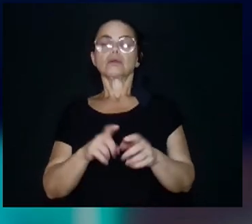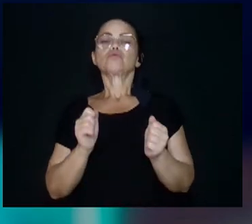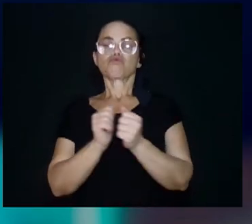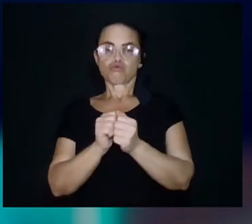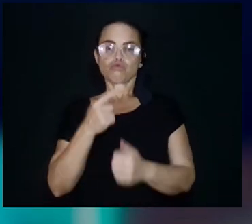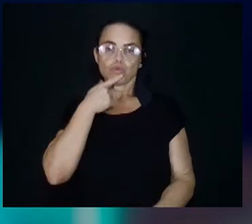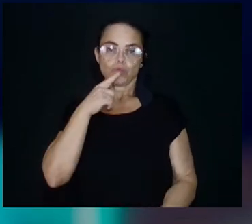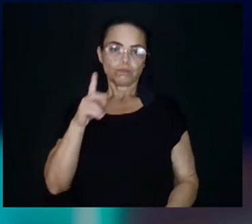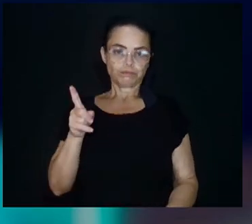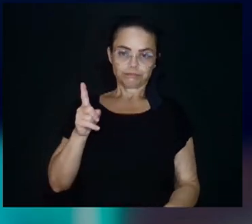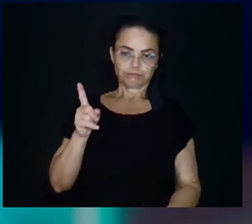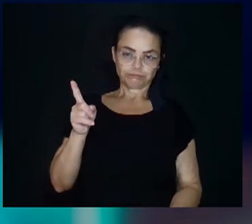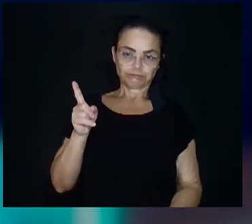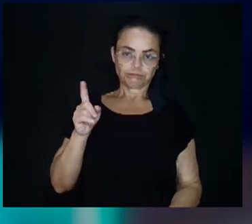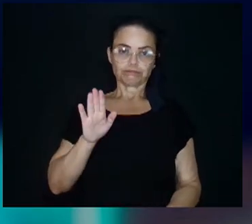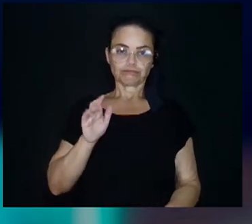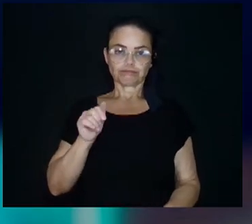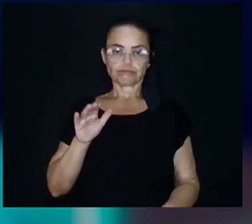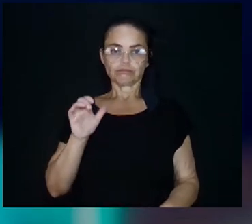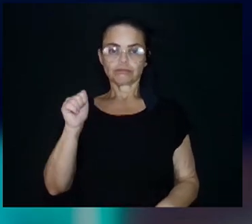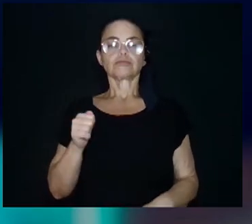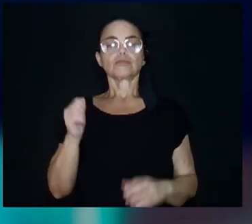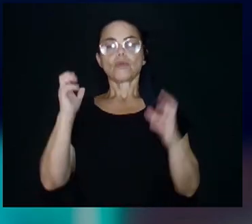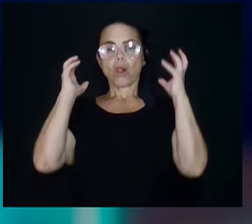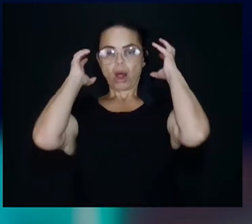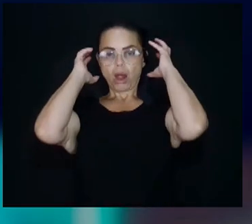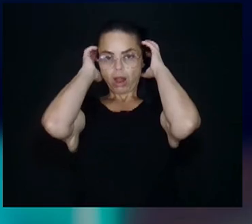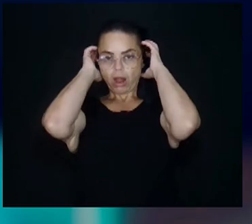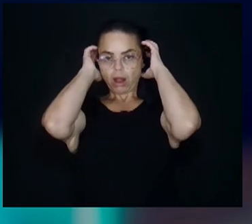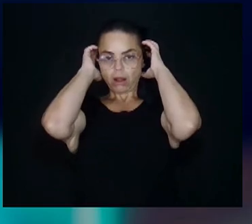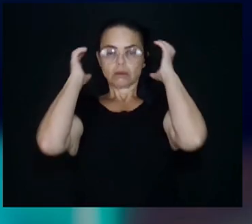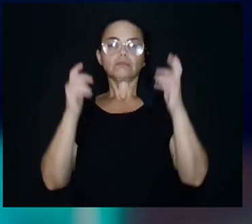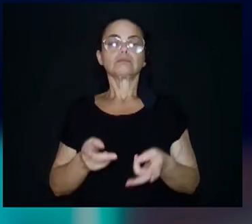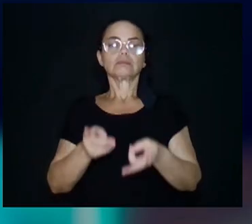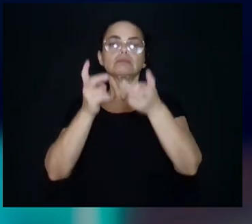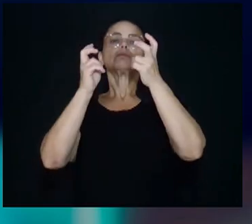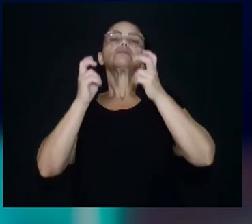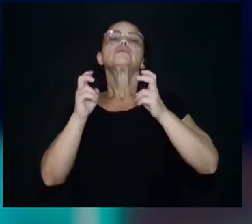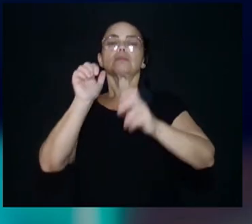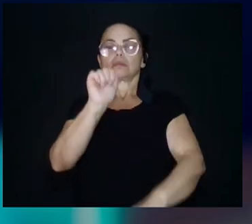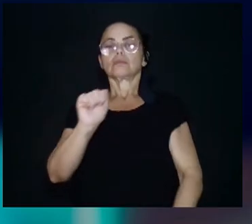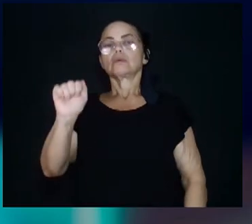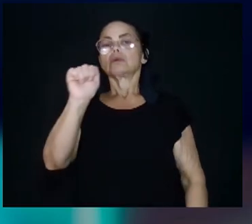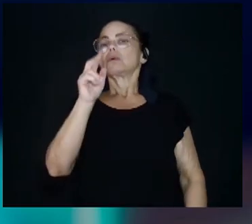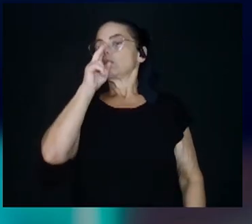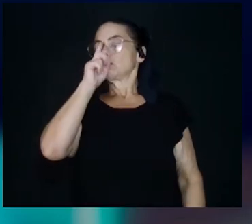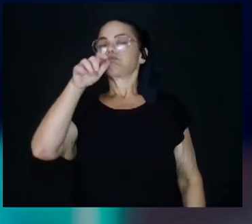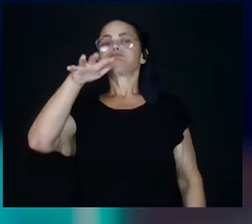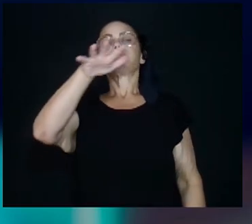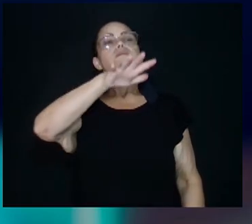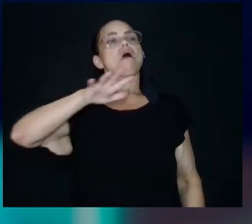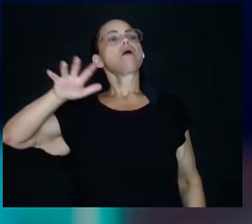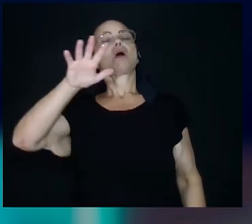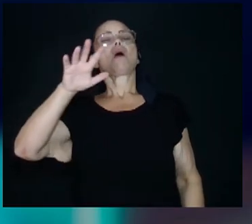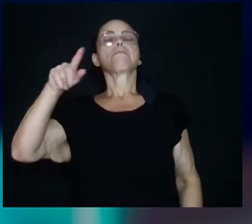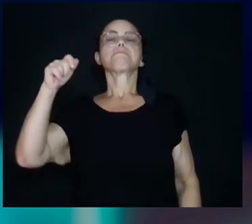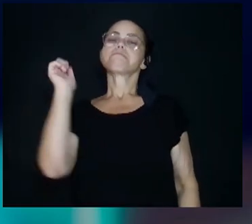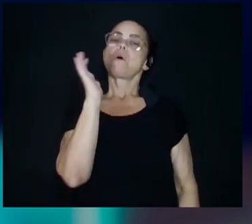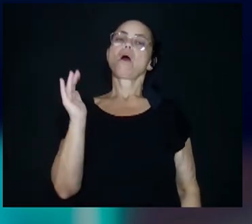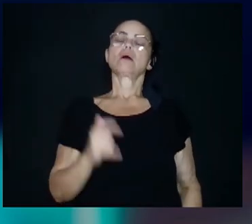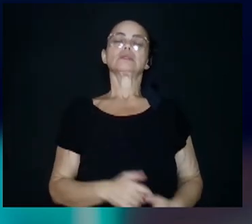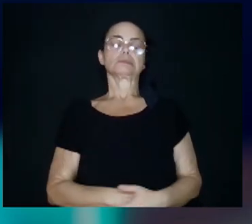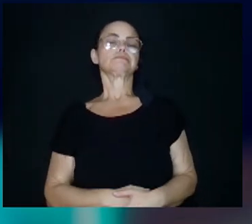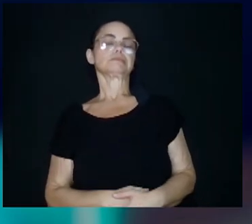que é fonoaudióloga. Vocês notem que é uma associação espalhada por todo o país e com um